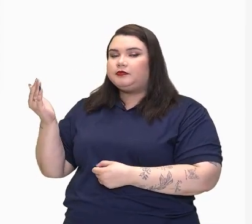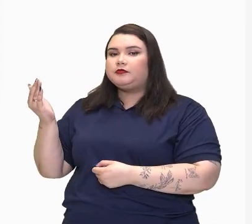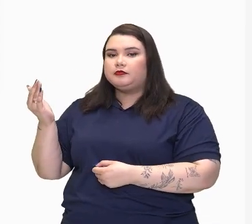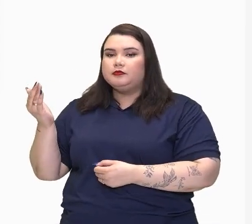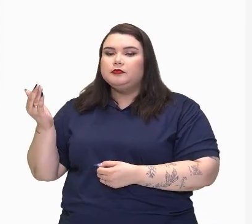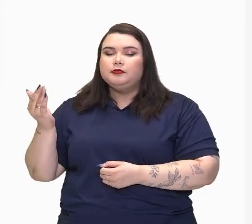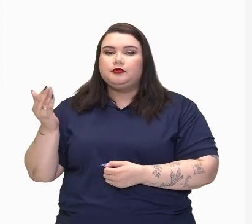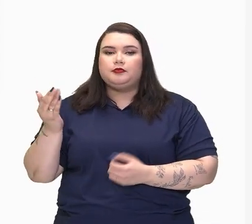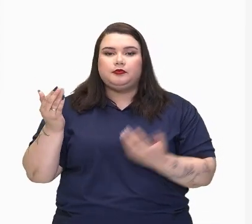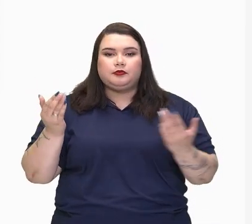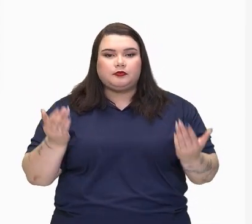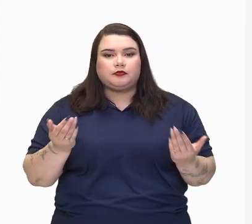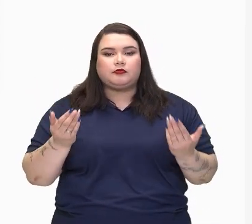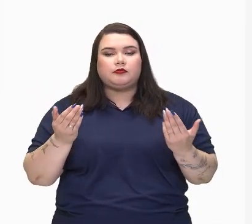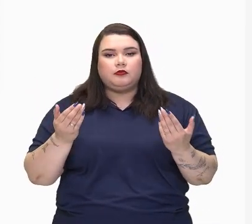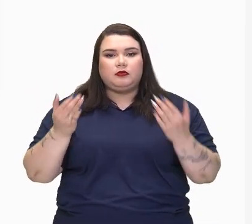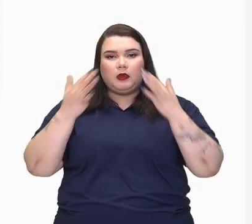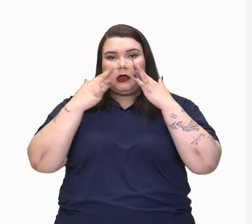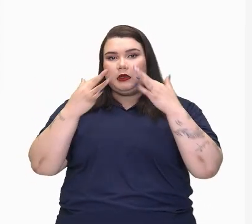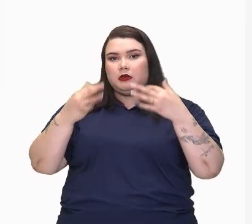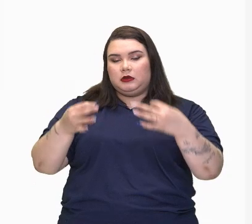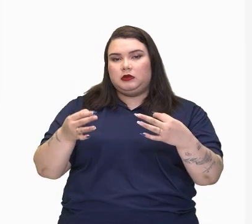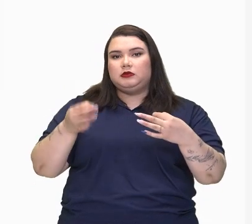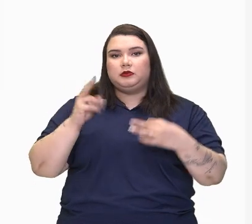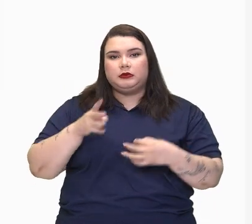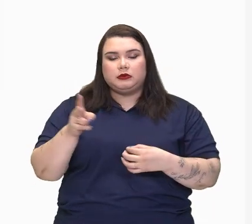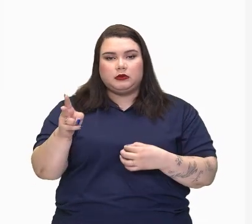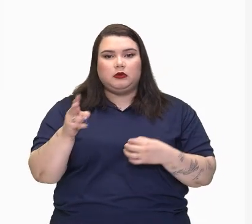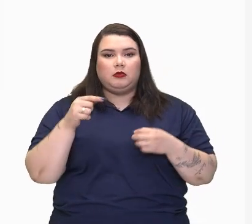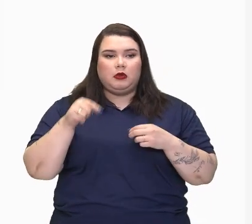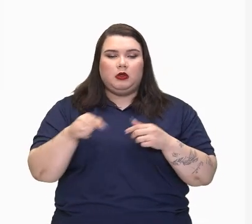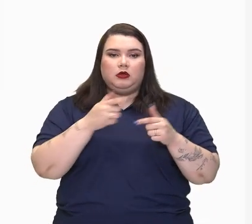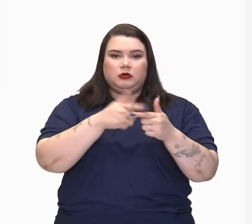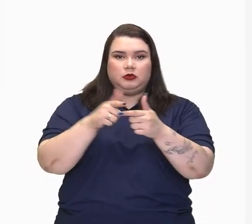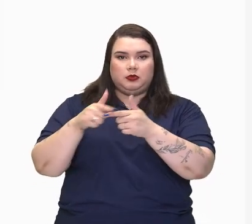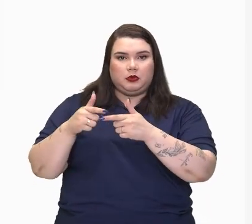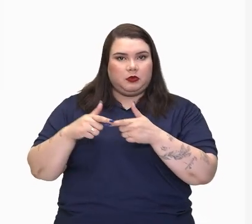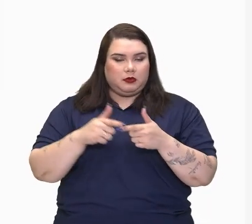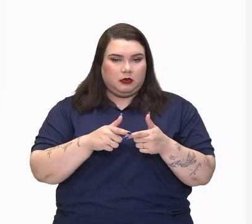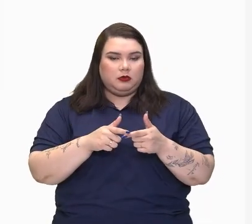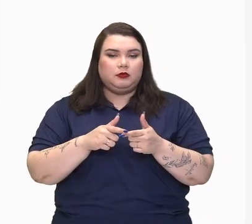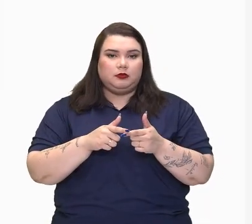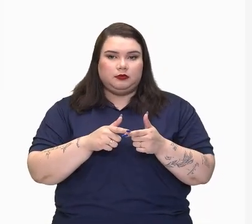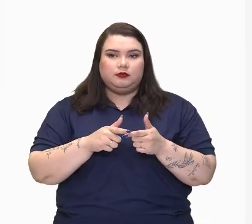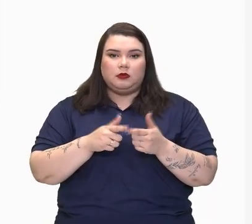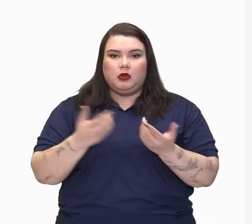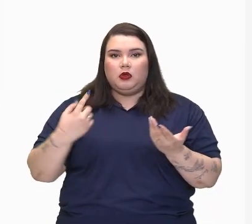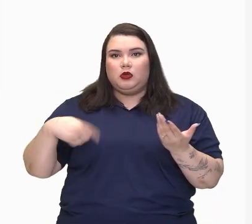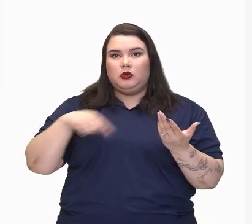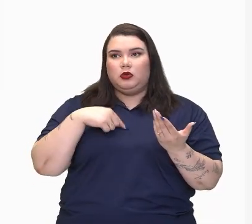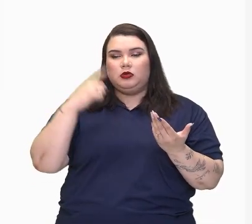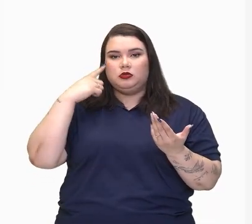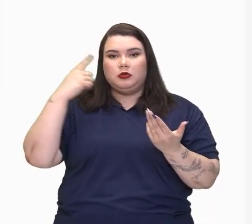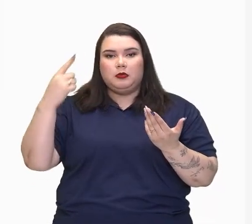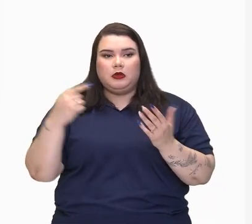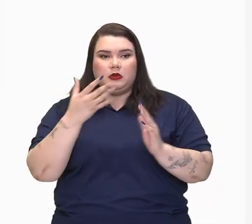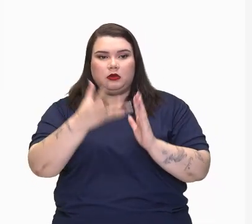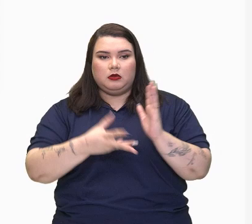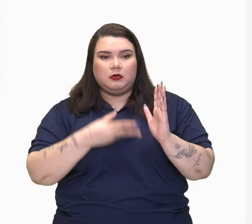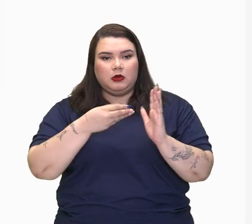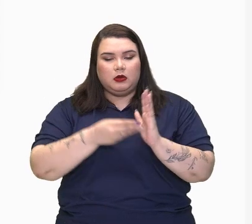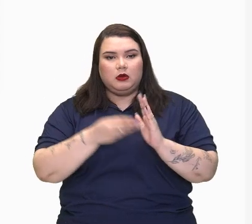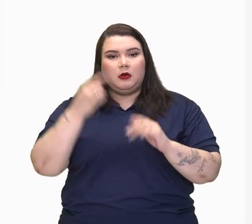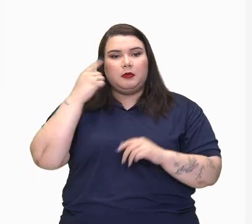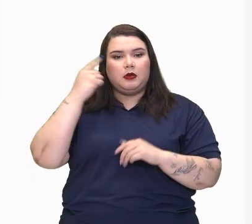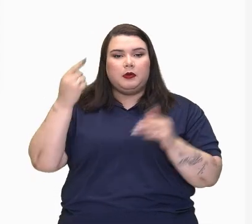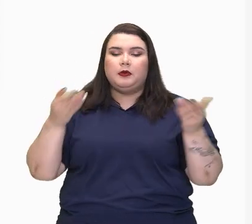Amazônia. Chama-se muita atenção desde sempre para esses elementos. Quando a gente pensa em Amazônia na publicidade, a gente pensa